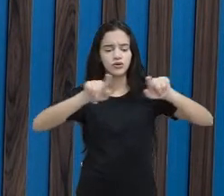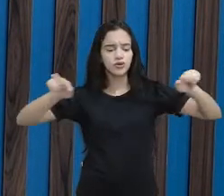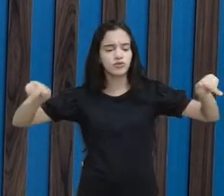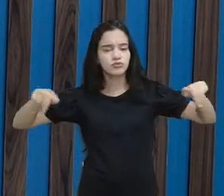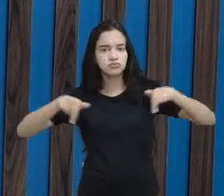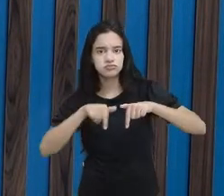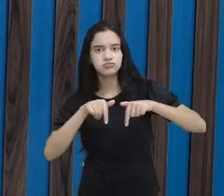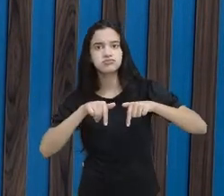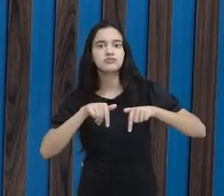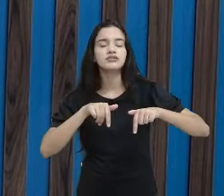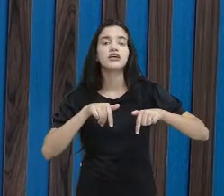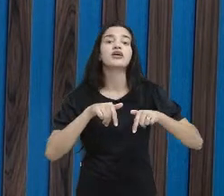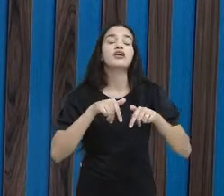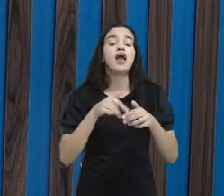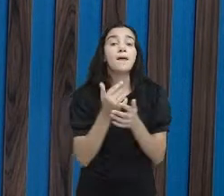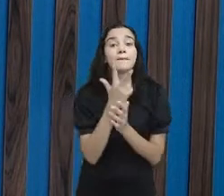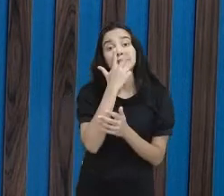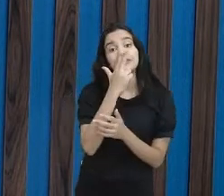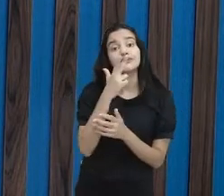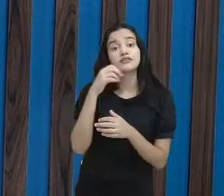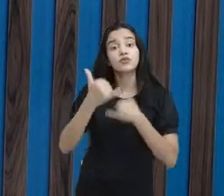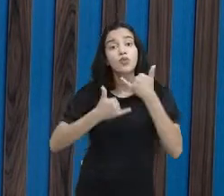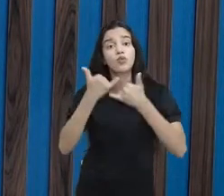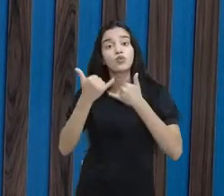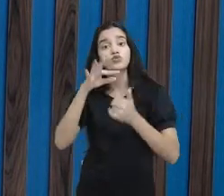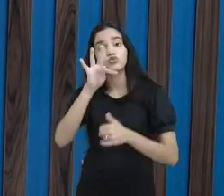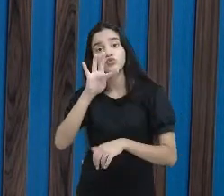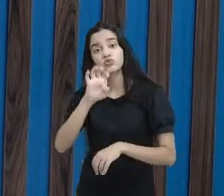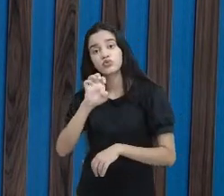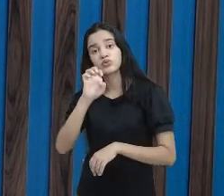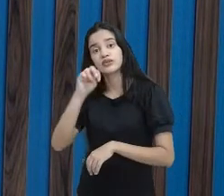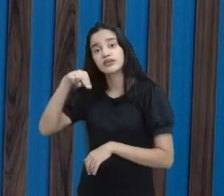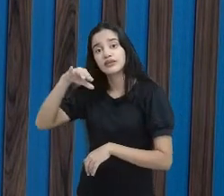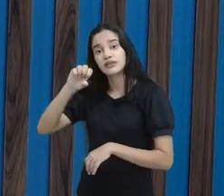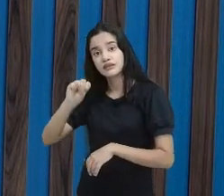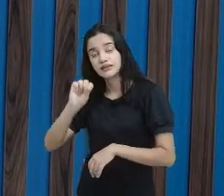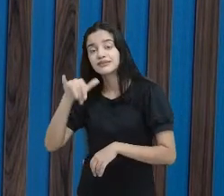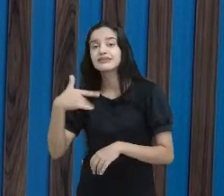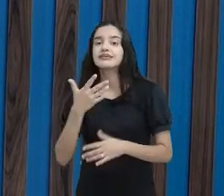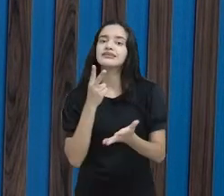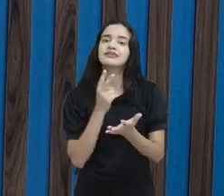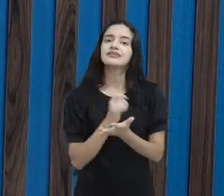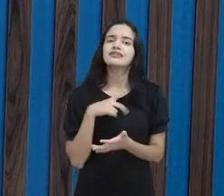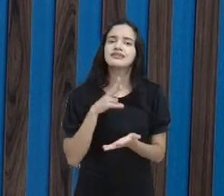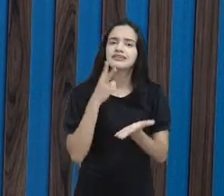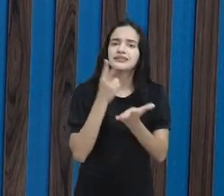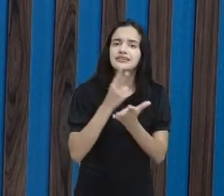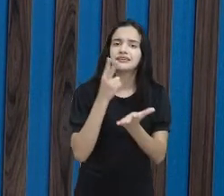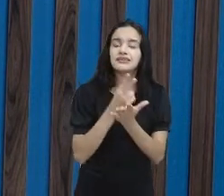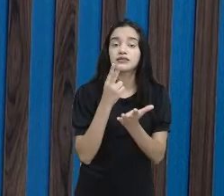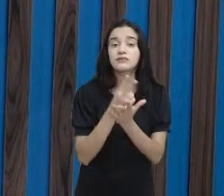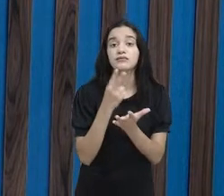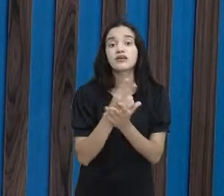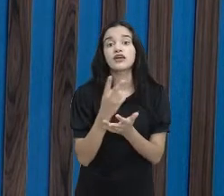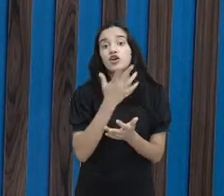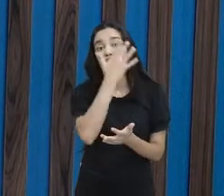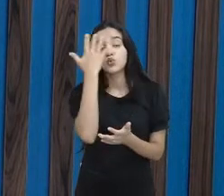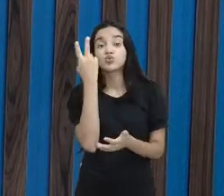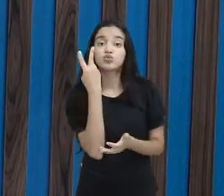com a quadra do tênis, né, e bem espaçosa, porque o pádel ele sempre é jogado em dupla.